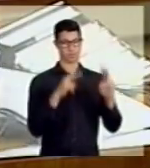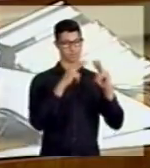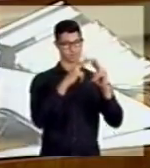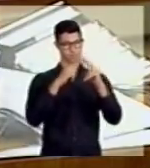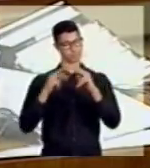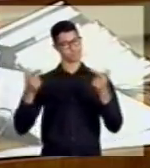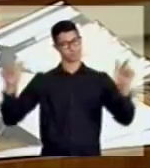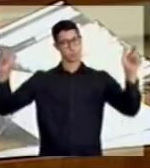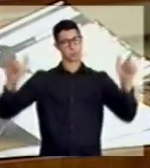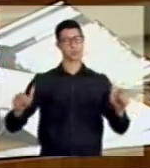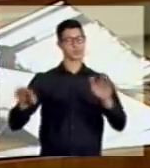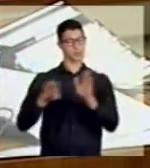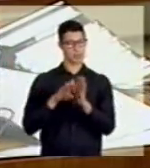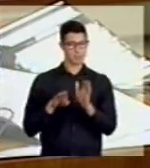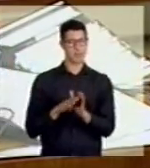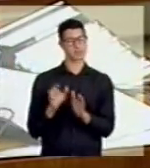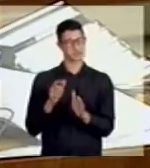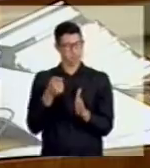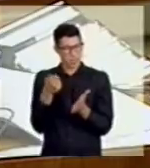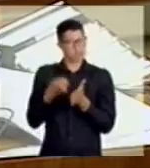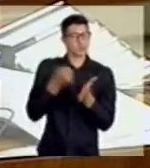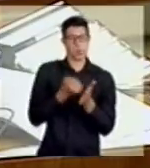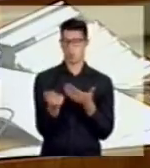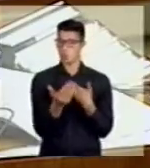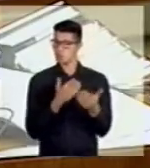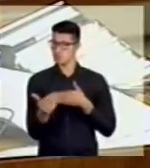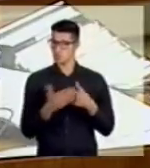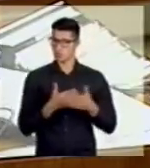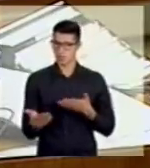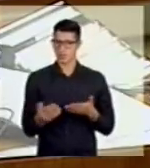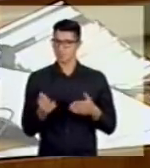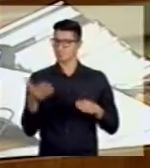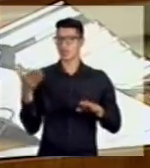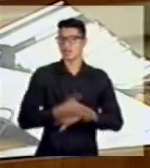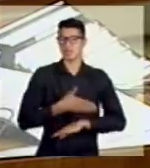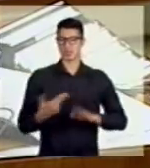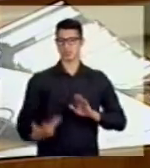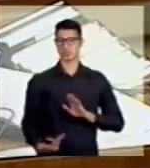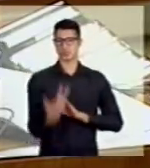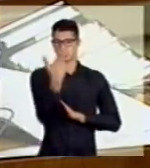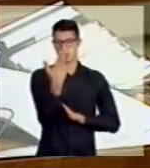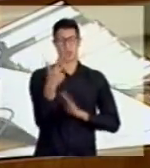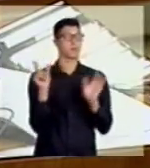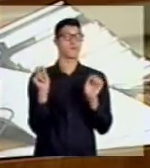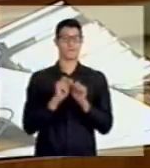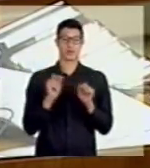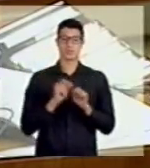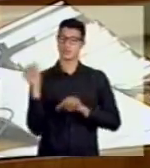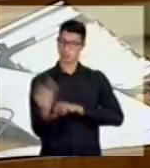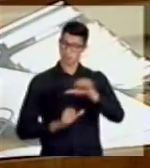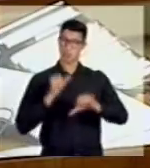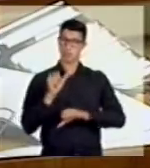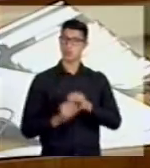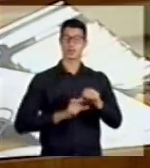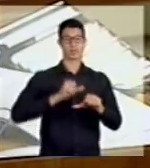chegaram, no sentido de não se exigir qualquer intervenção cirúrgica para que se faça alteração